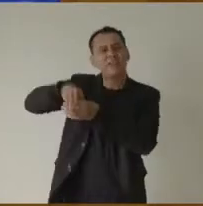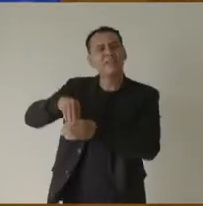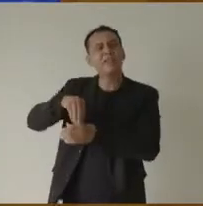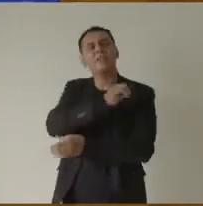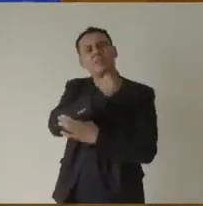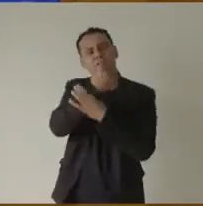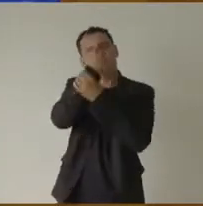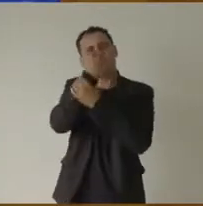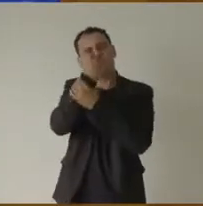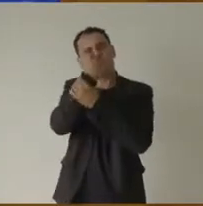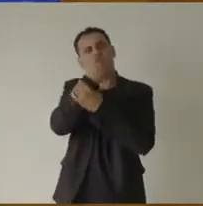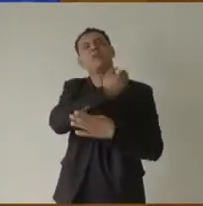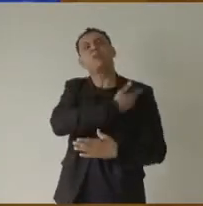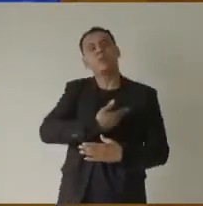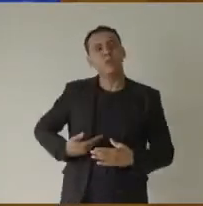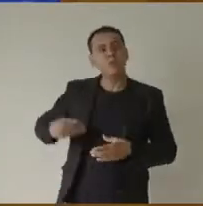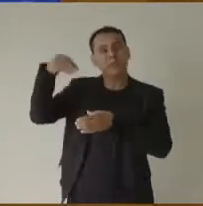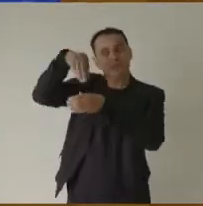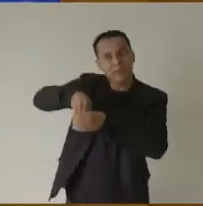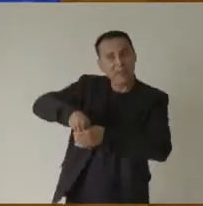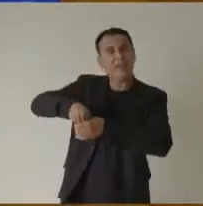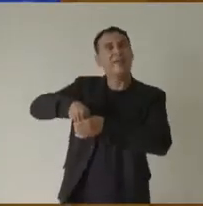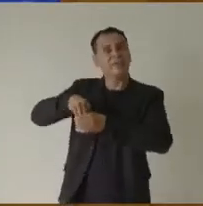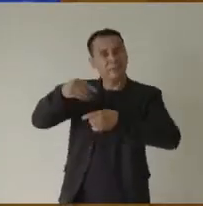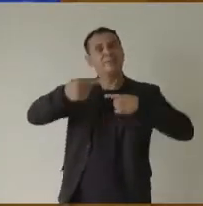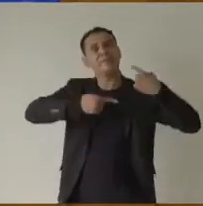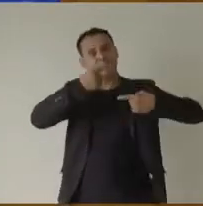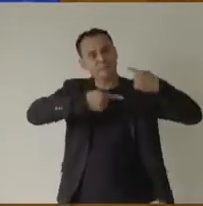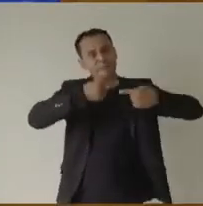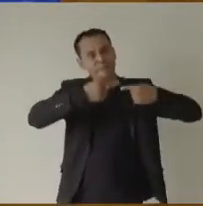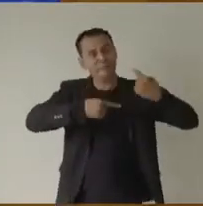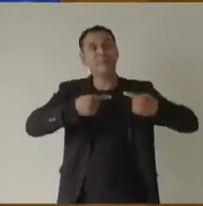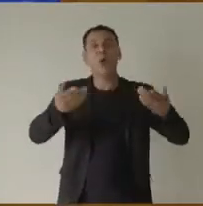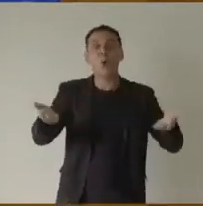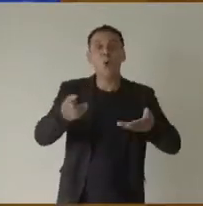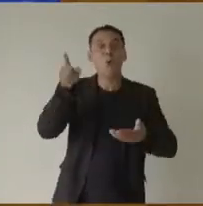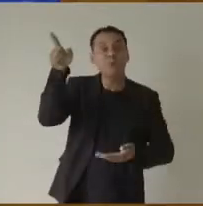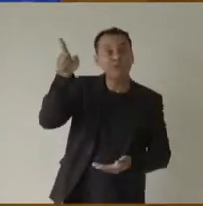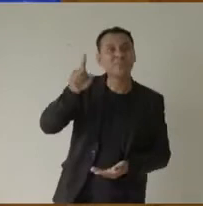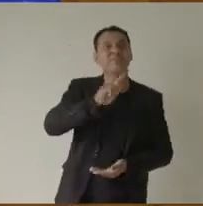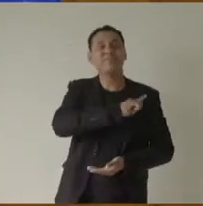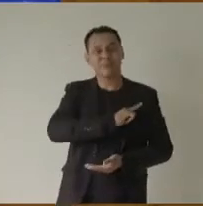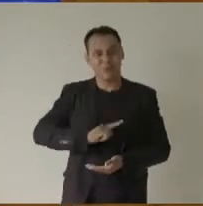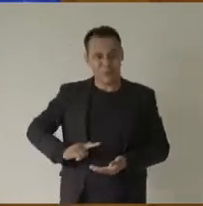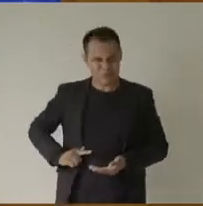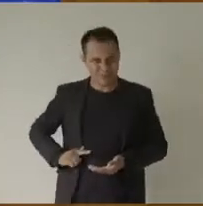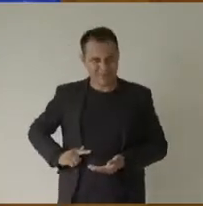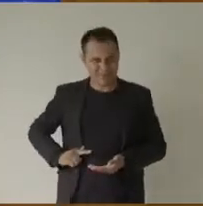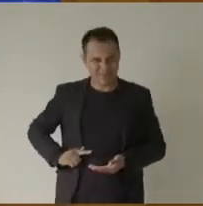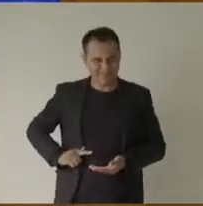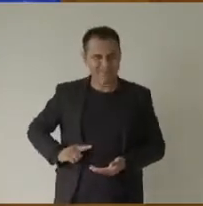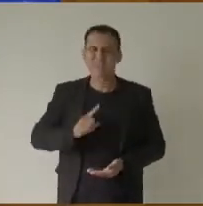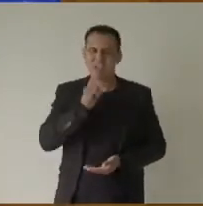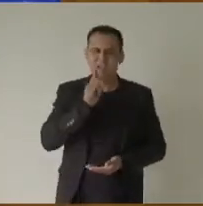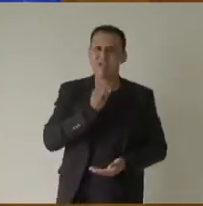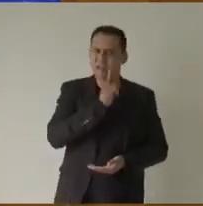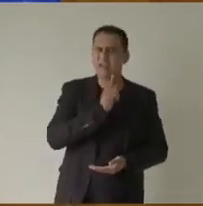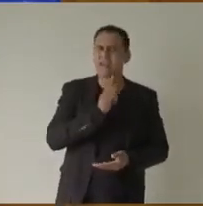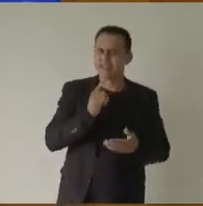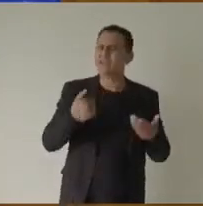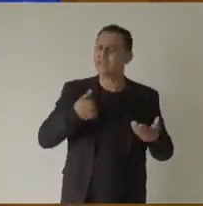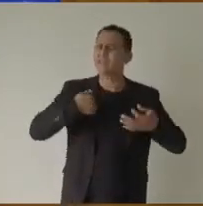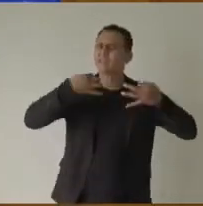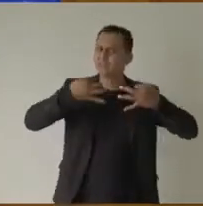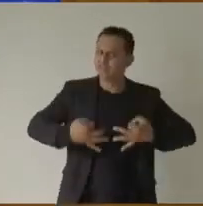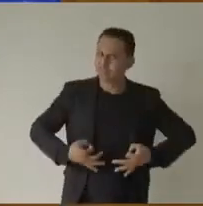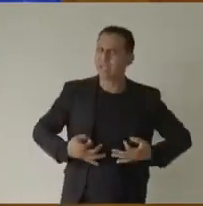governador, pelo qual, com toda franqueza eu tenho que falar, ele comanda uma quadrilha nesse estado. E não sou eu que estou dizendo,